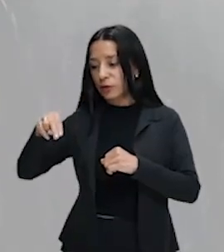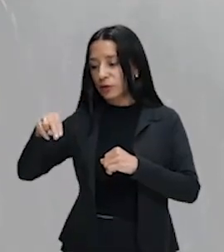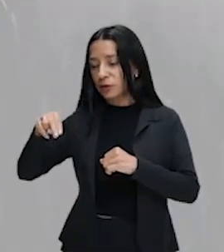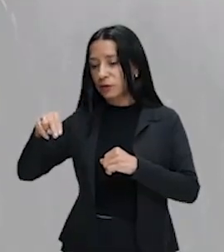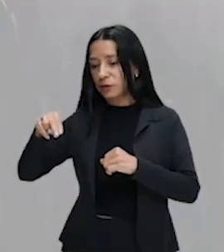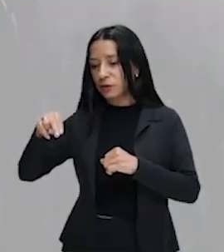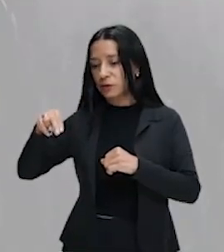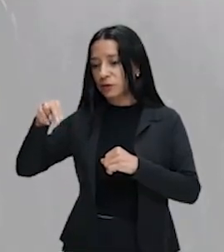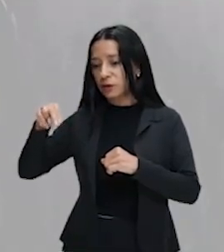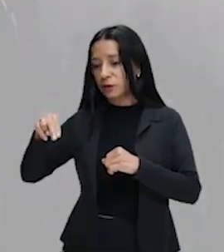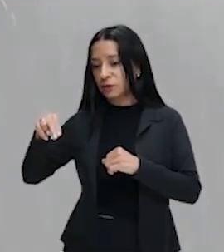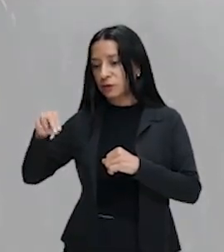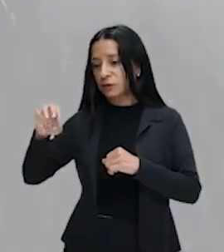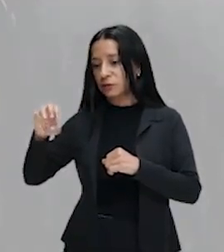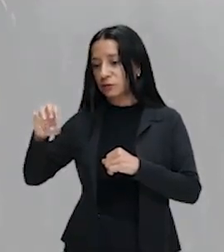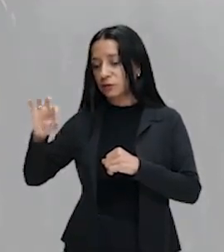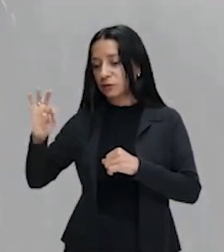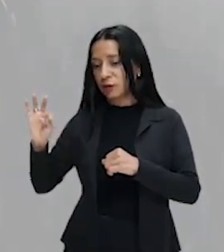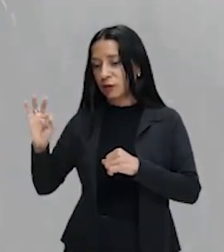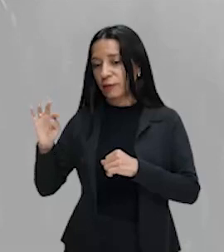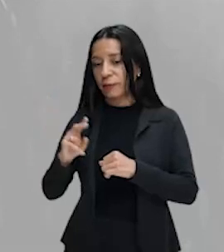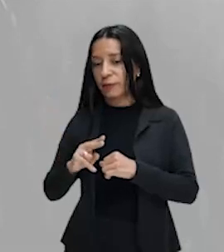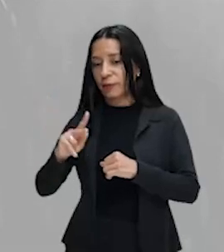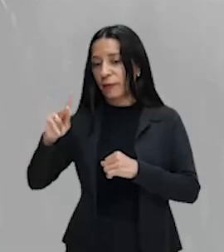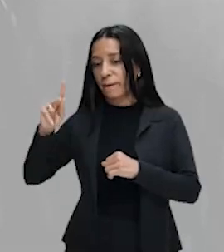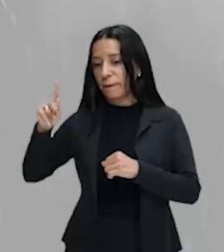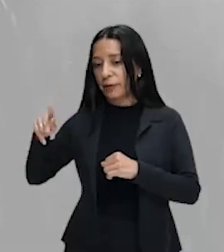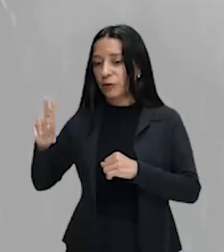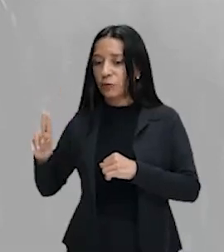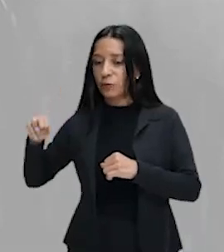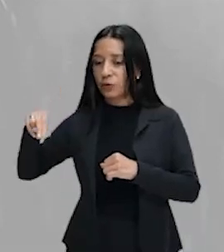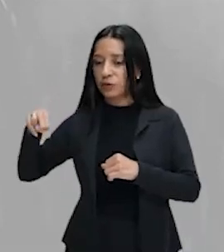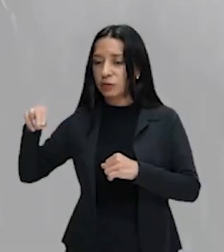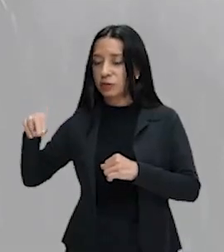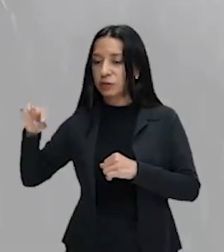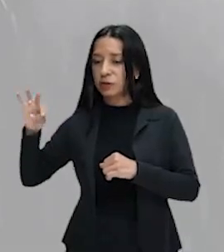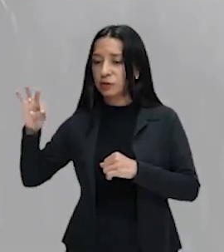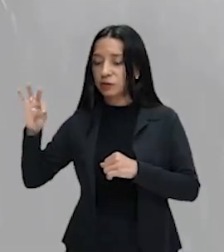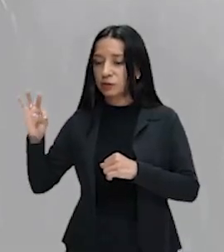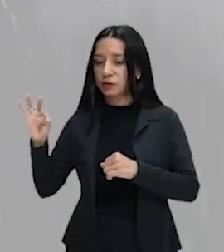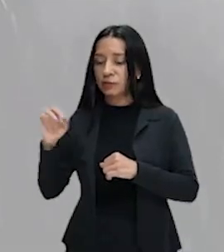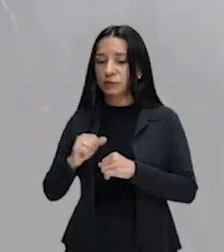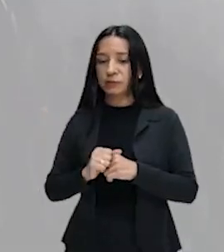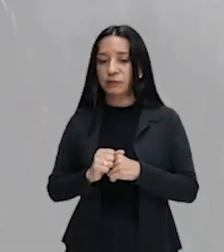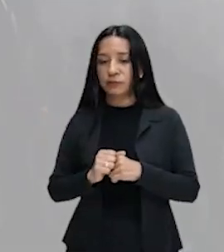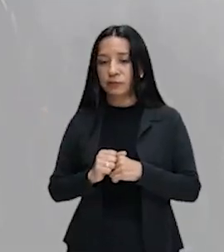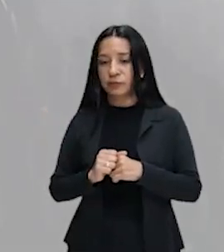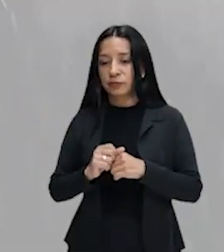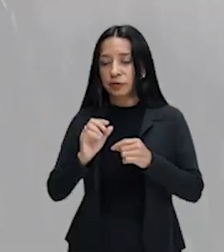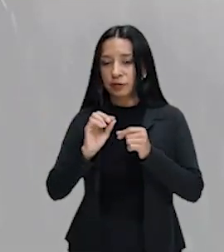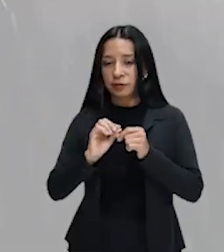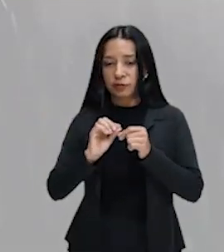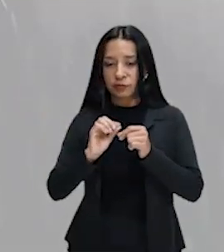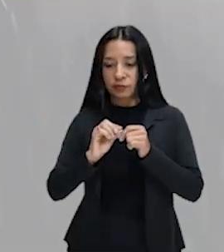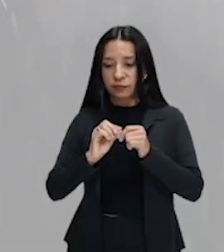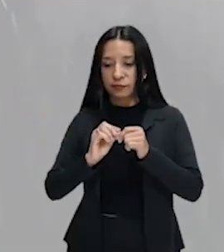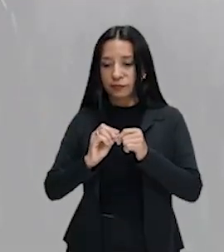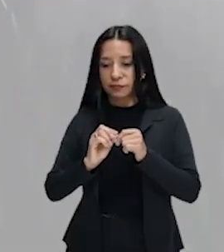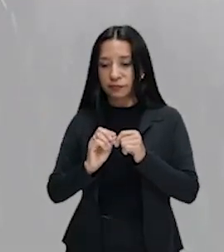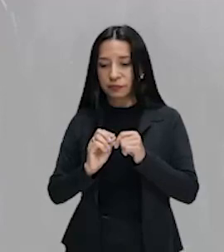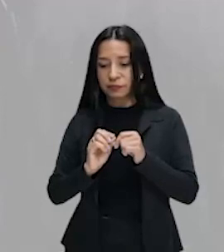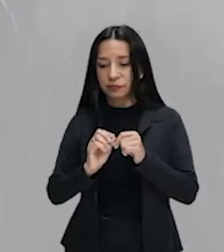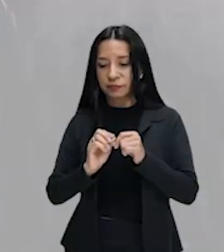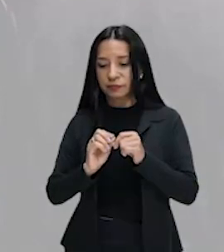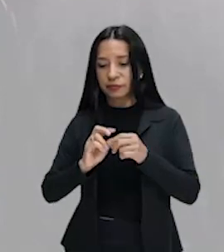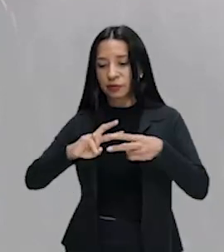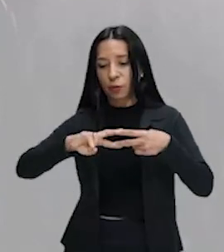P-U-N-N-E-T, Punnett, ok? Então, eu tenho aqui, ó, eu vou fazer os gametas desse indivíduo e vou